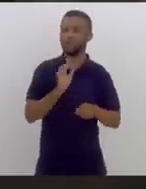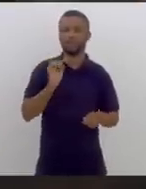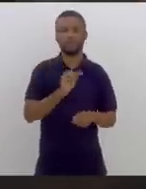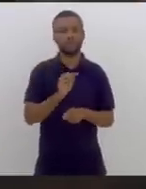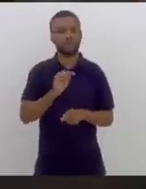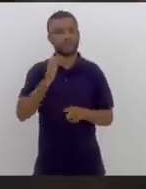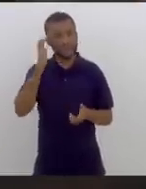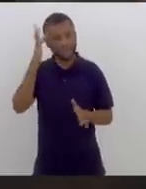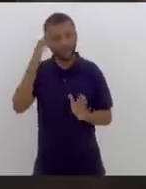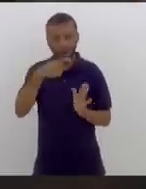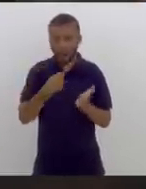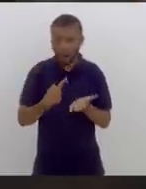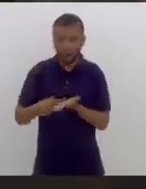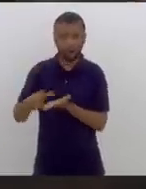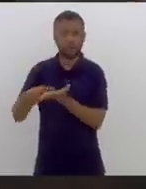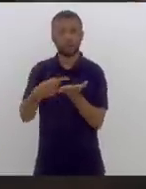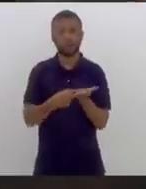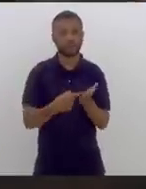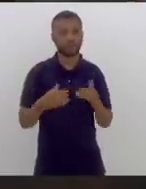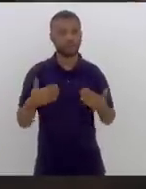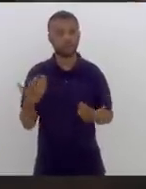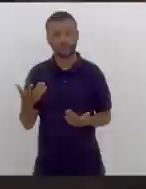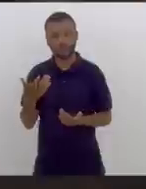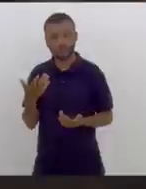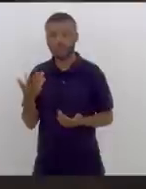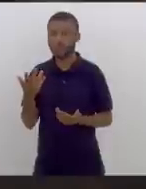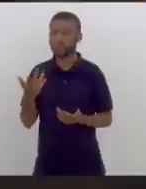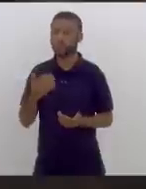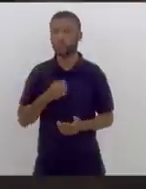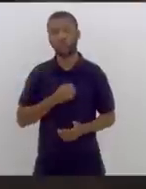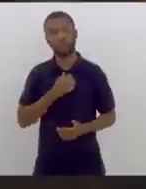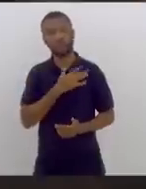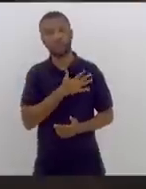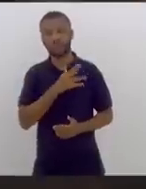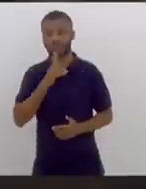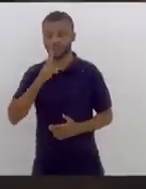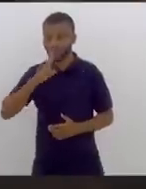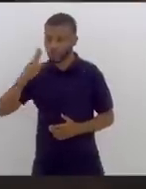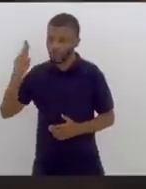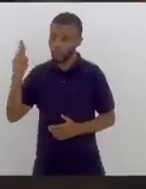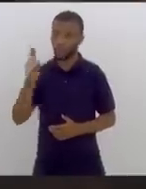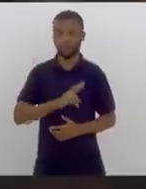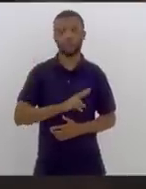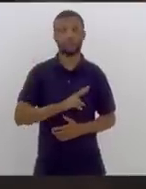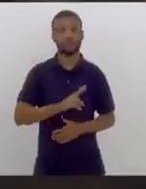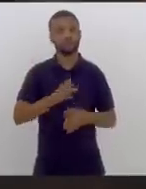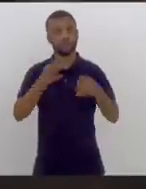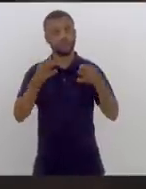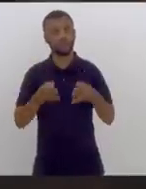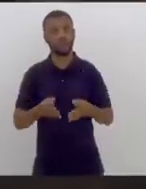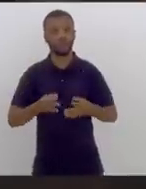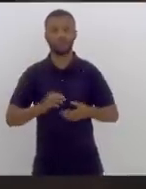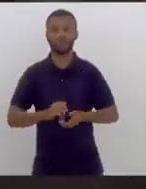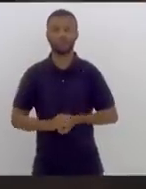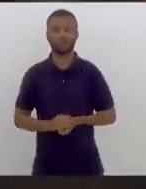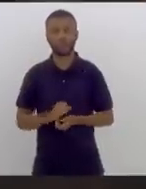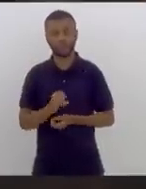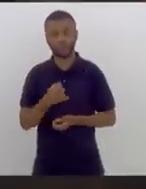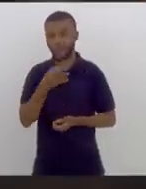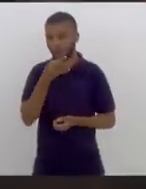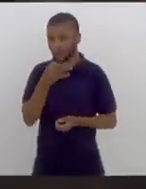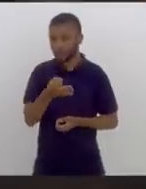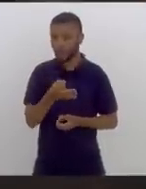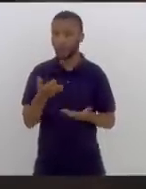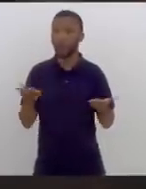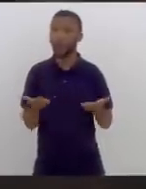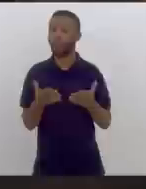arbitrárias então eu gostaria que o comandante responder isso Coronel Assis se aos olhos da Corporação